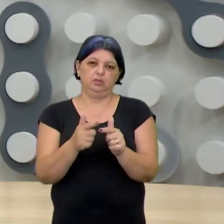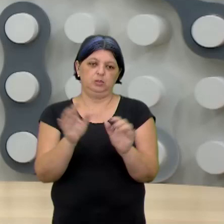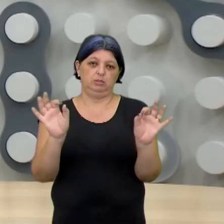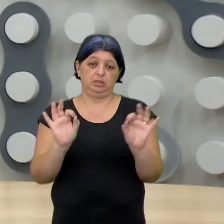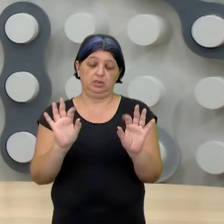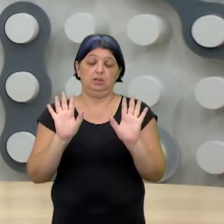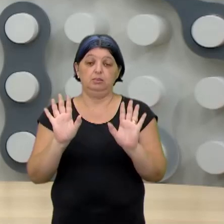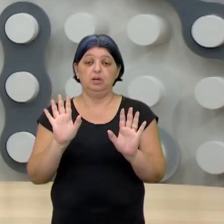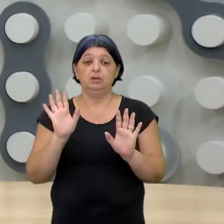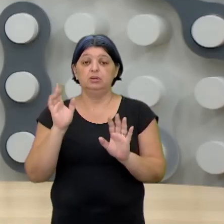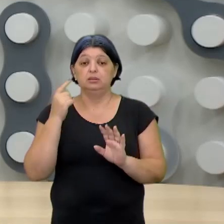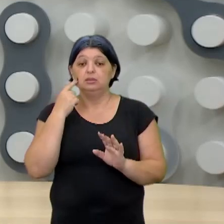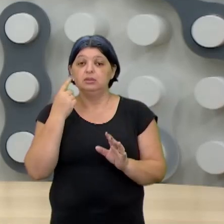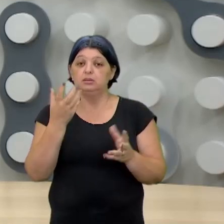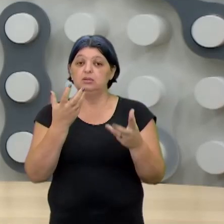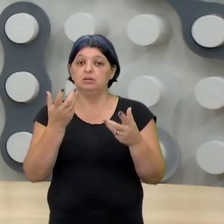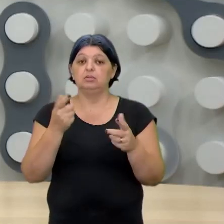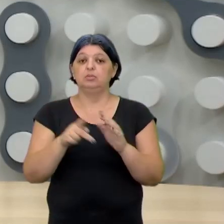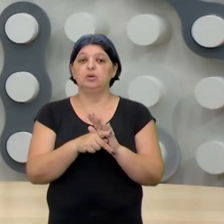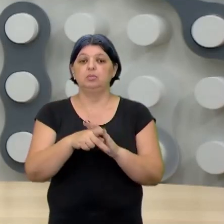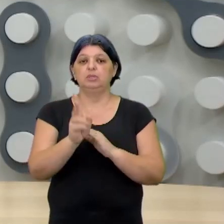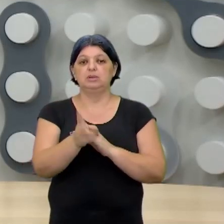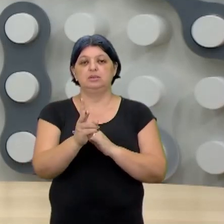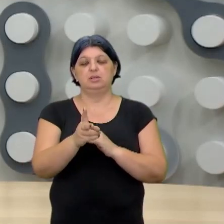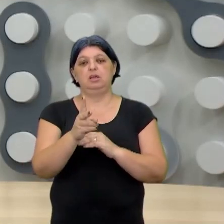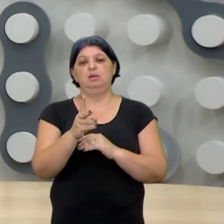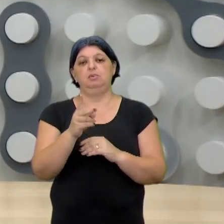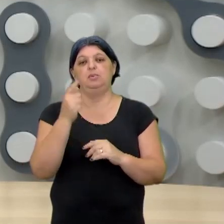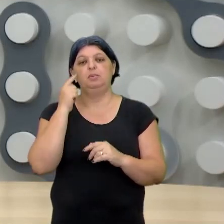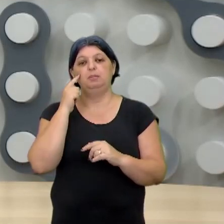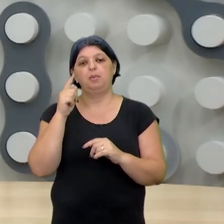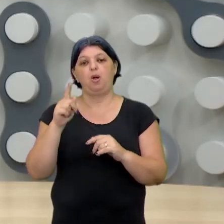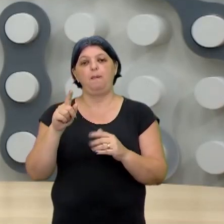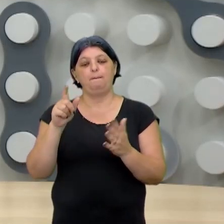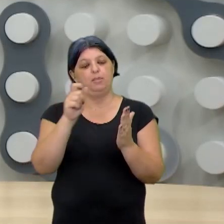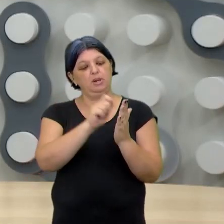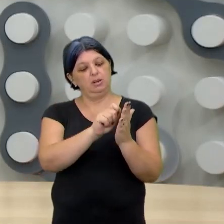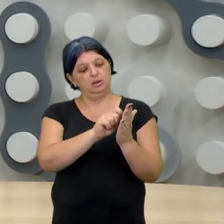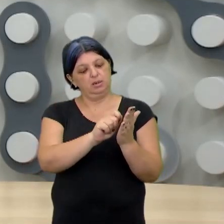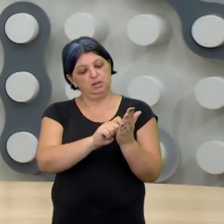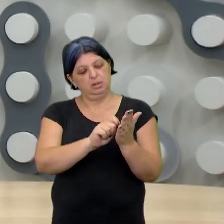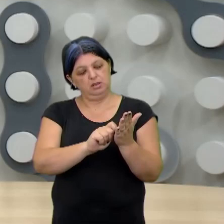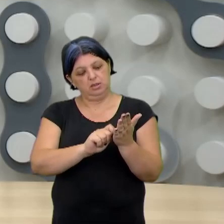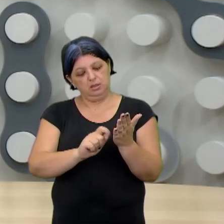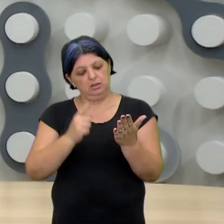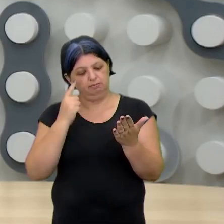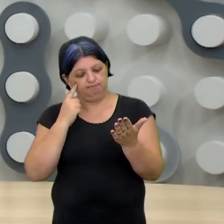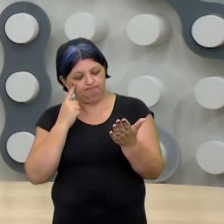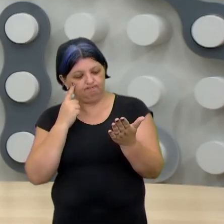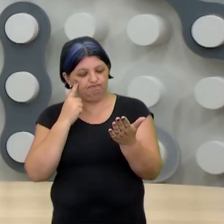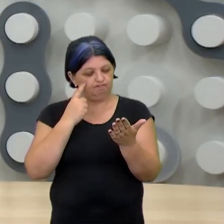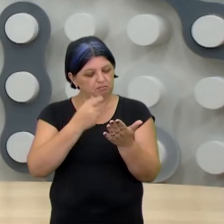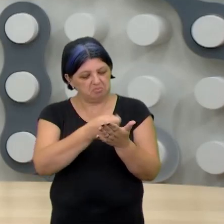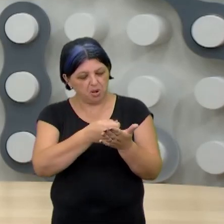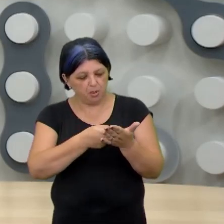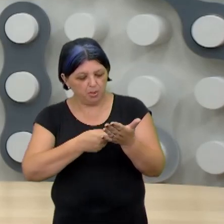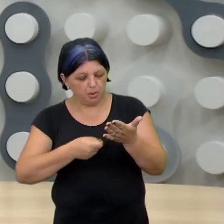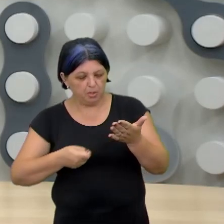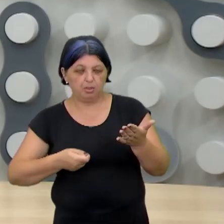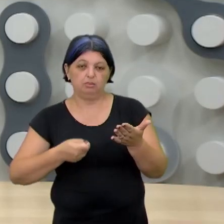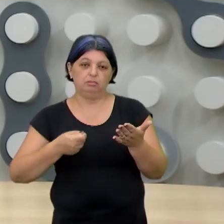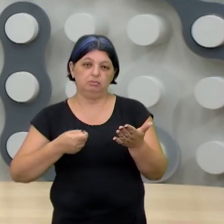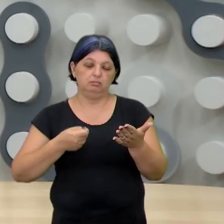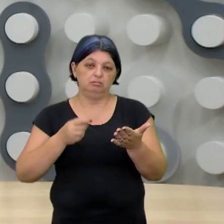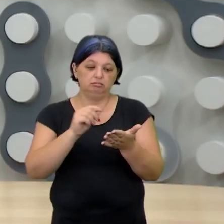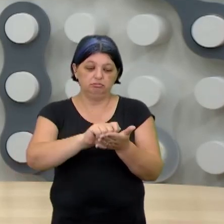mas eu vou querer que você crie um mapa conceitual, ou chamado mapa mental, tá? Para que a gente consiga colocar aí quais são